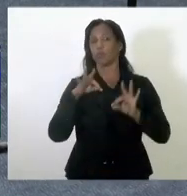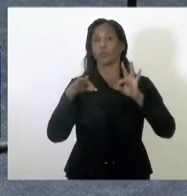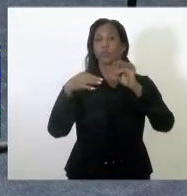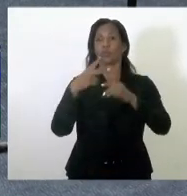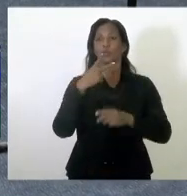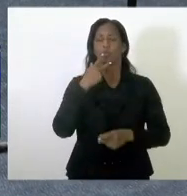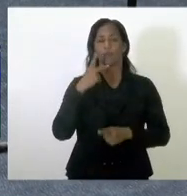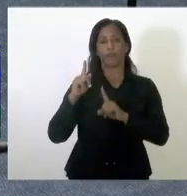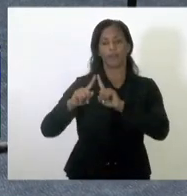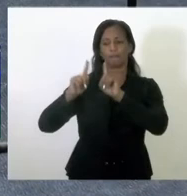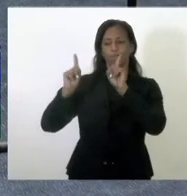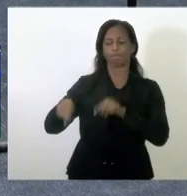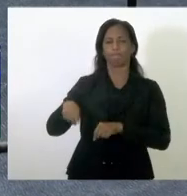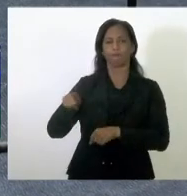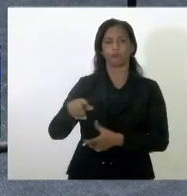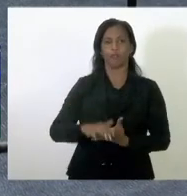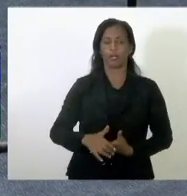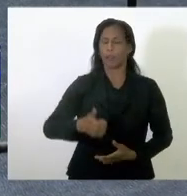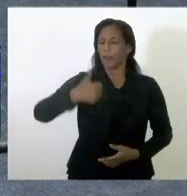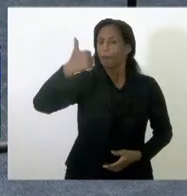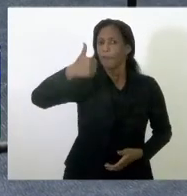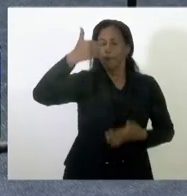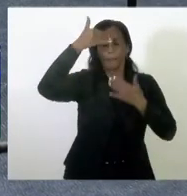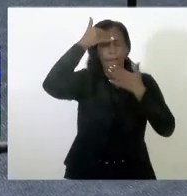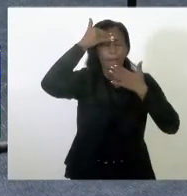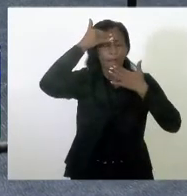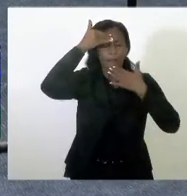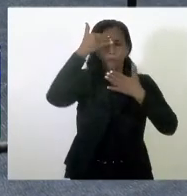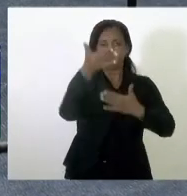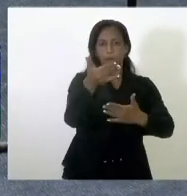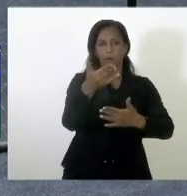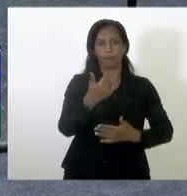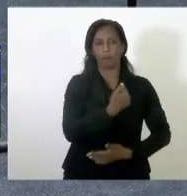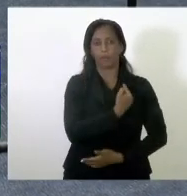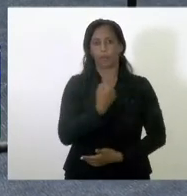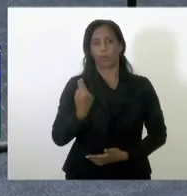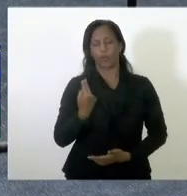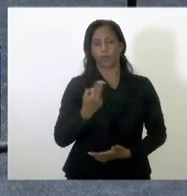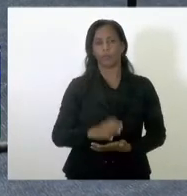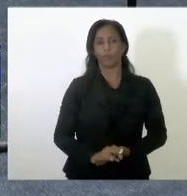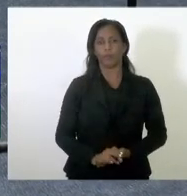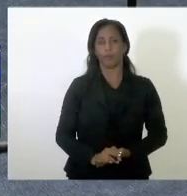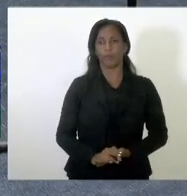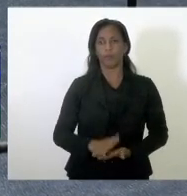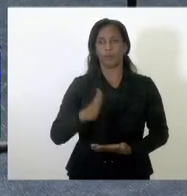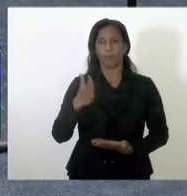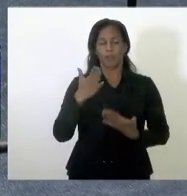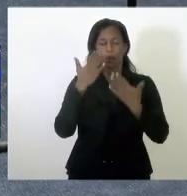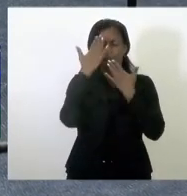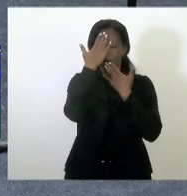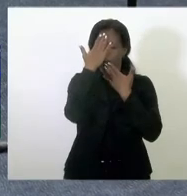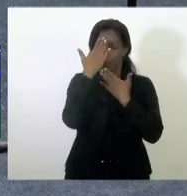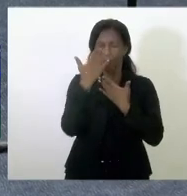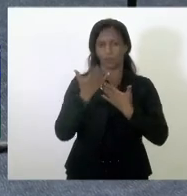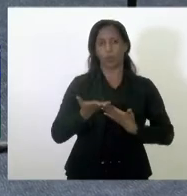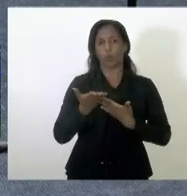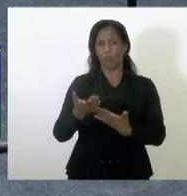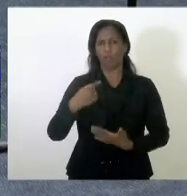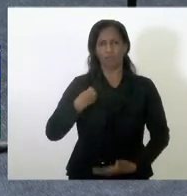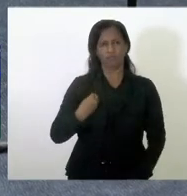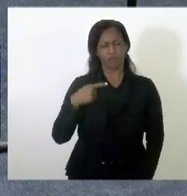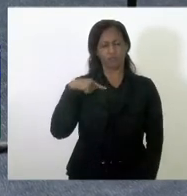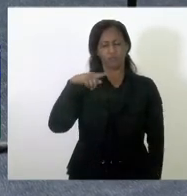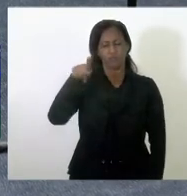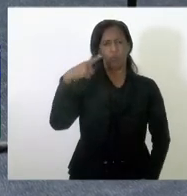respeito ao servidor público. Claro. Em primeiro lugar, agradeço a menção e faço questão, em primeiro lugar, agradecer o convite e estarei presente